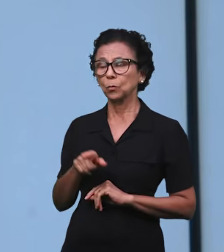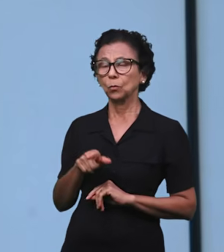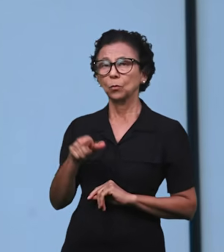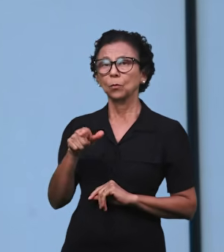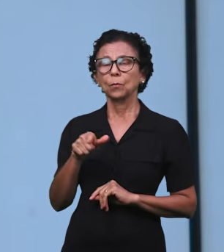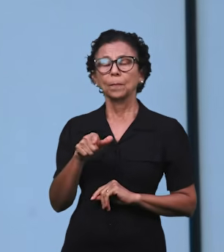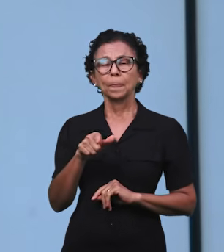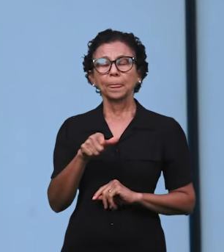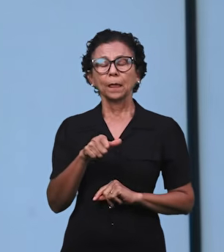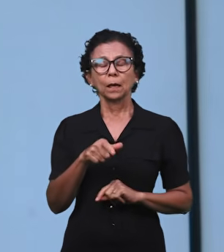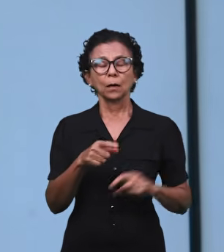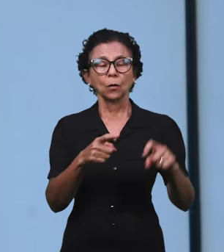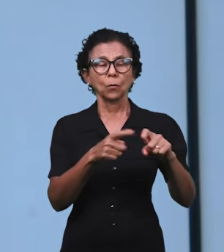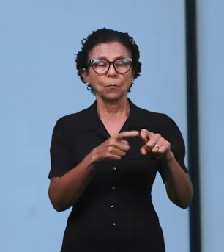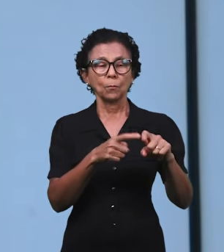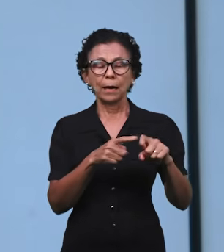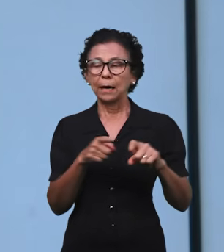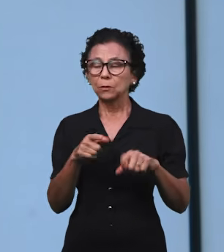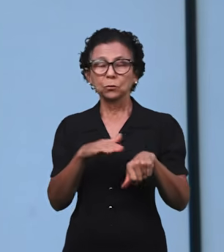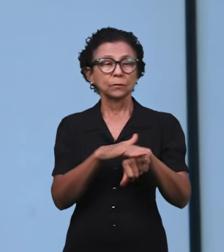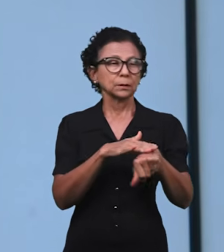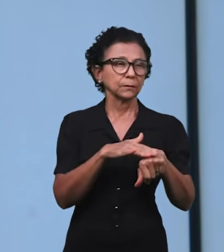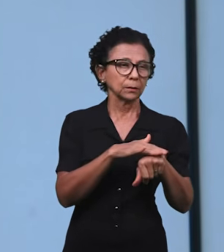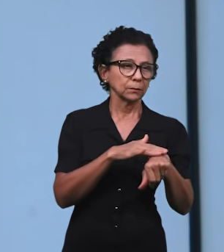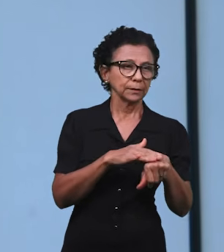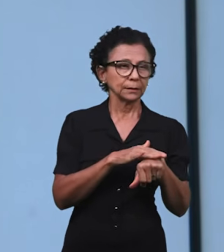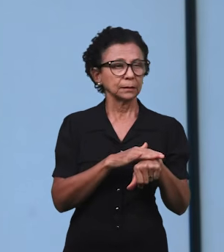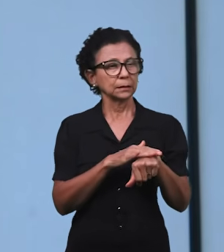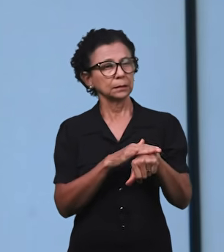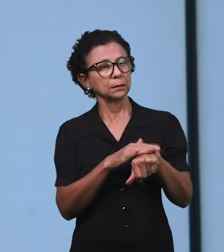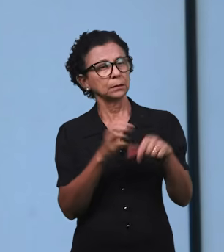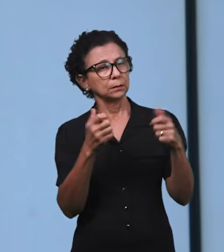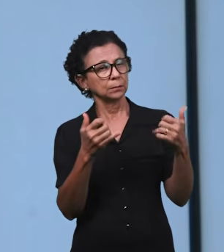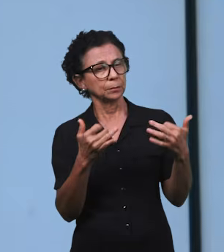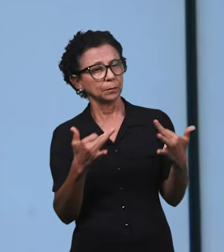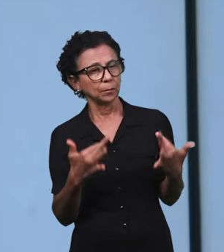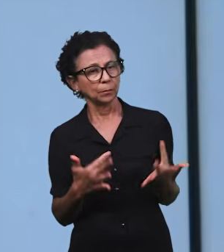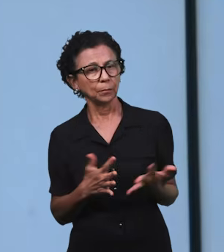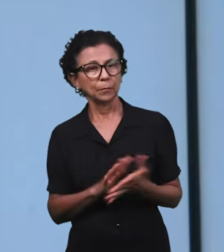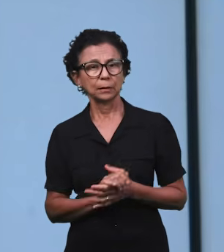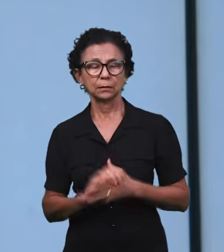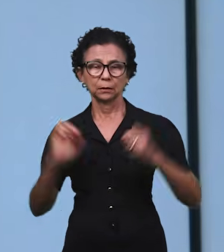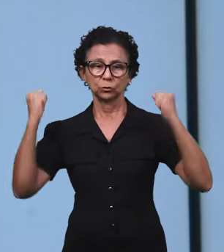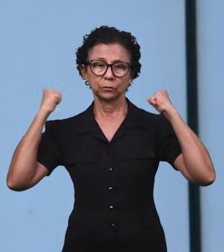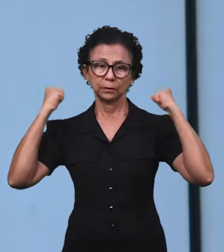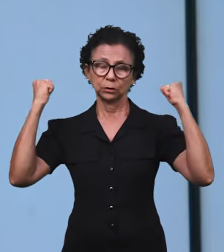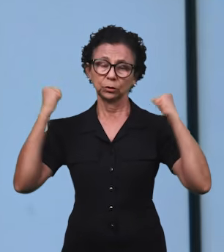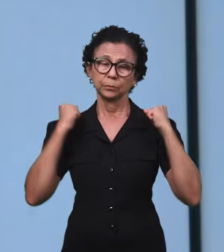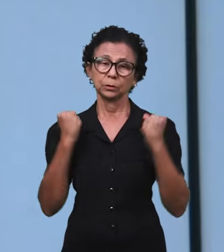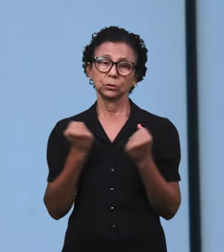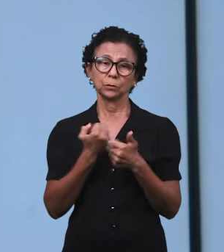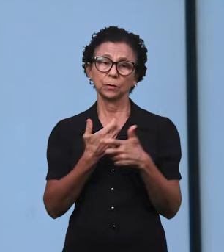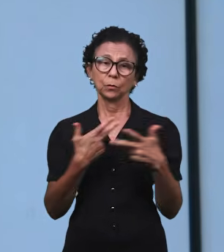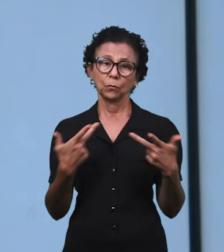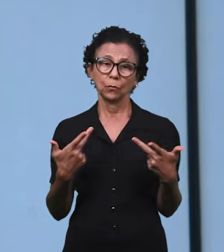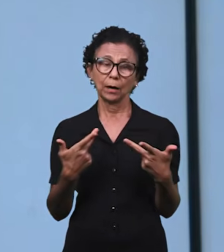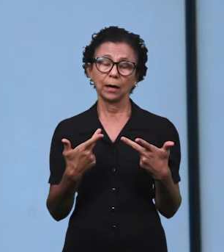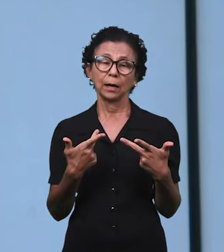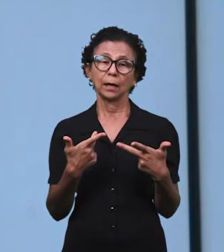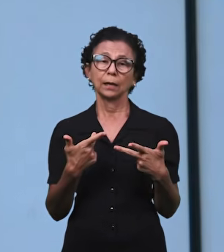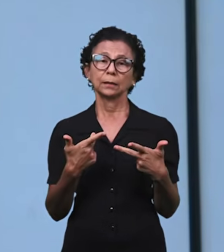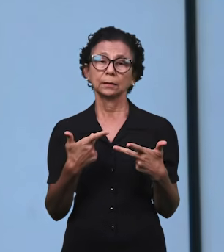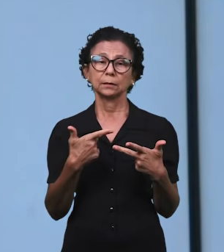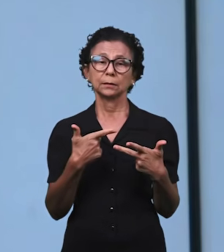no exame físico, e a gente exclui outras coisas que podem mimetizar as dores da fibromialgia. Então,